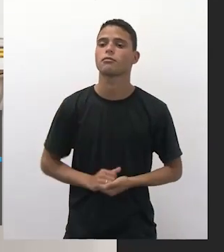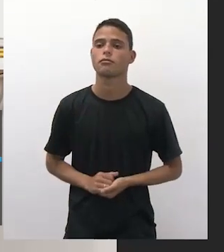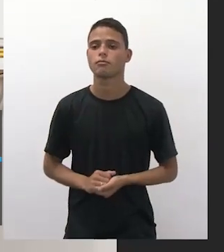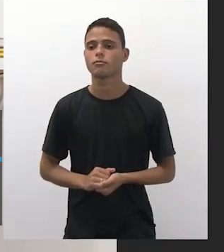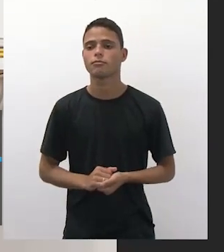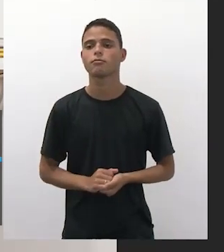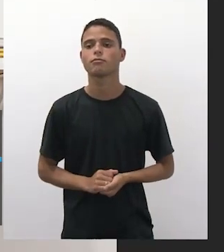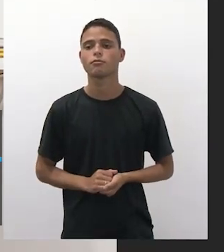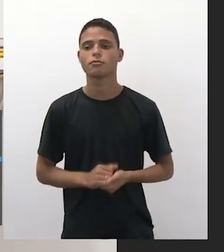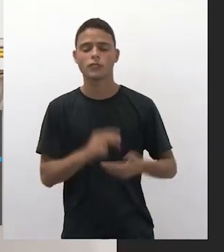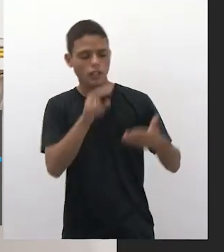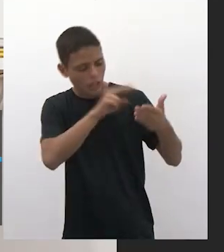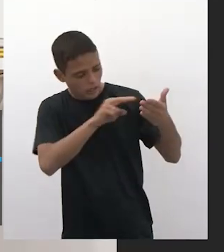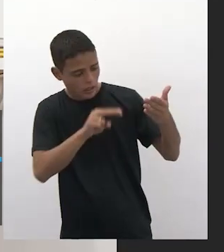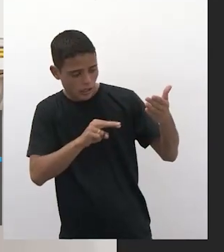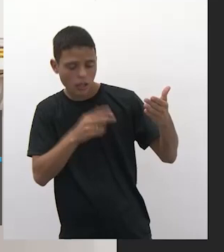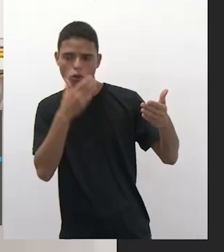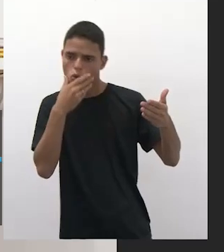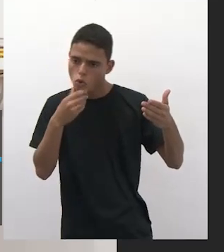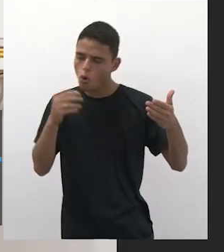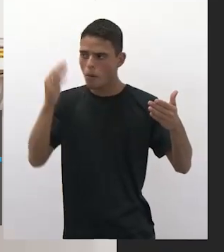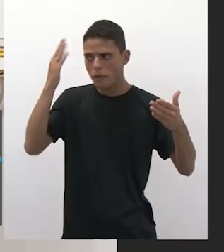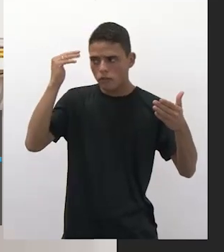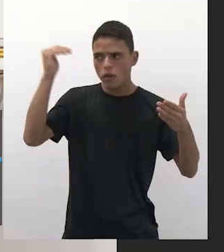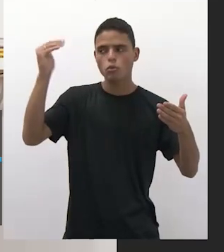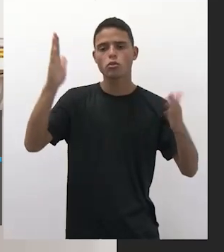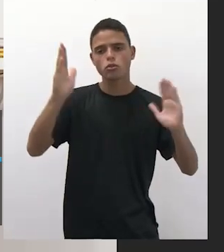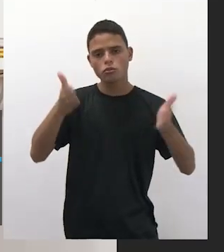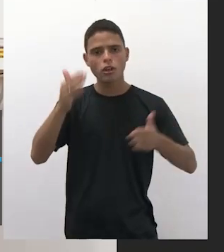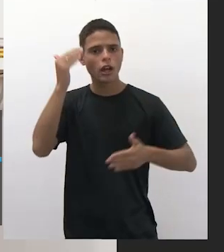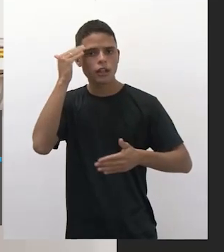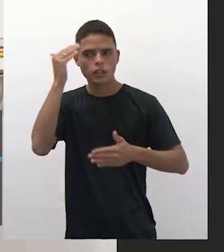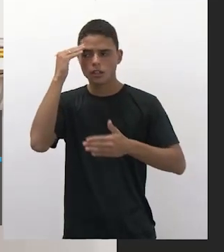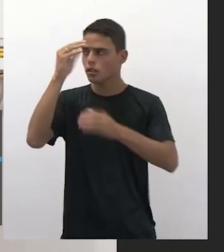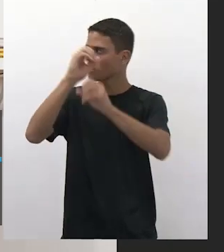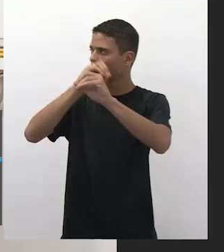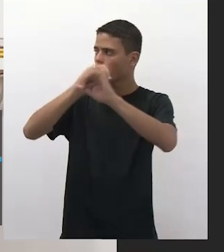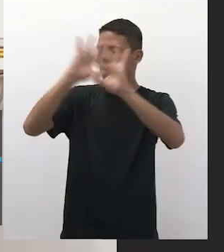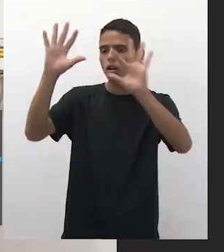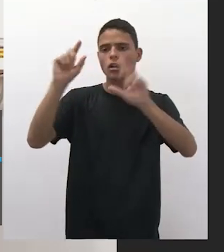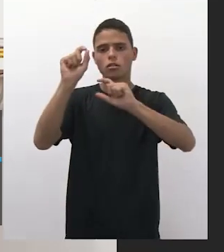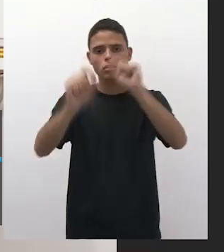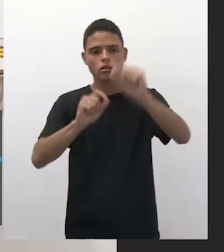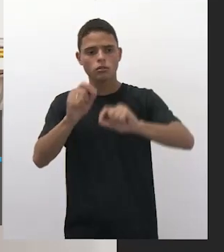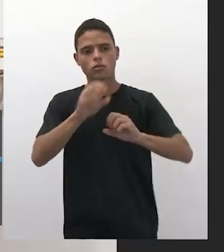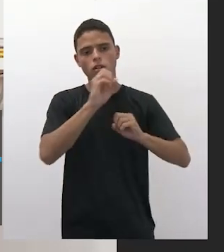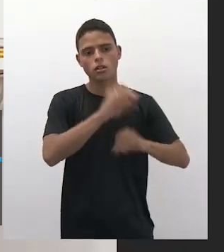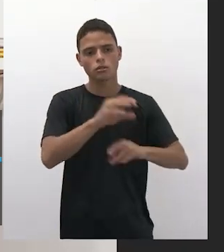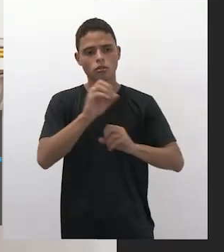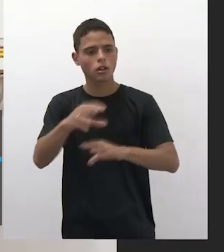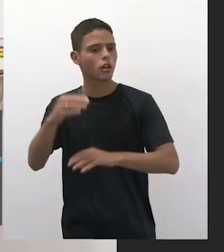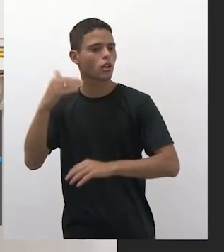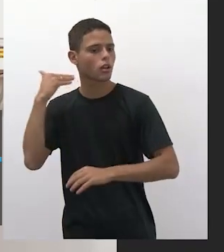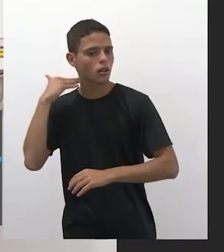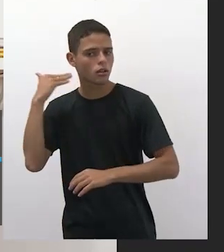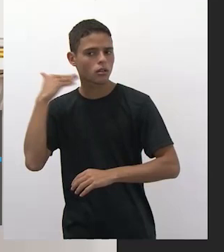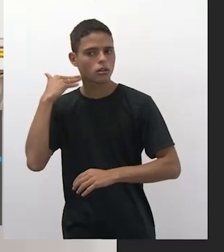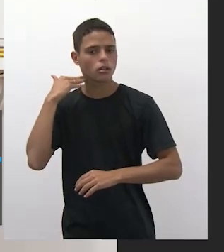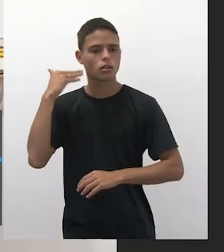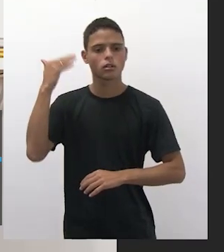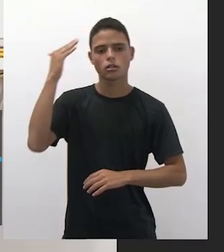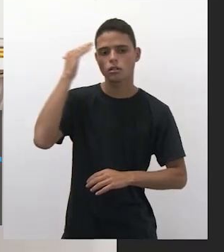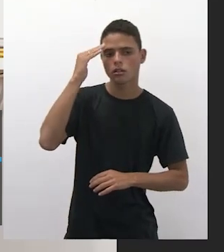vim ler Paulo Freire, entender o que foi a educação bancária, né? Por mais que eu